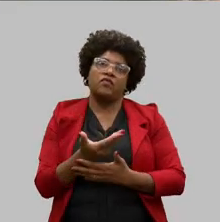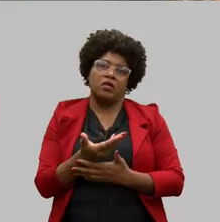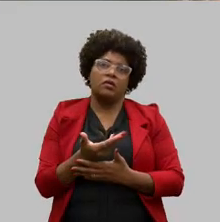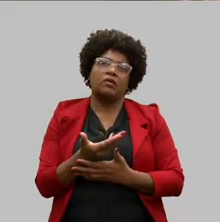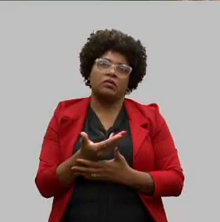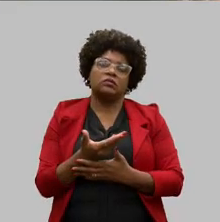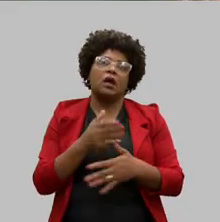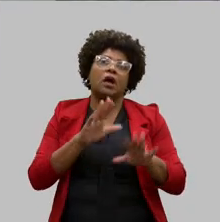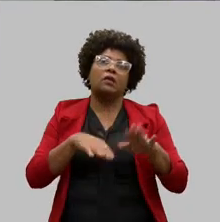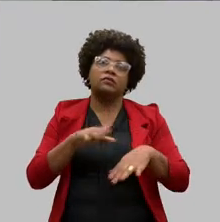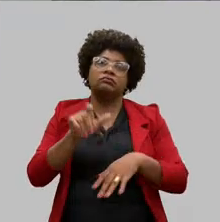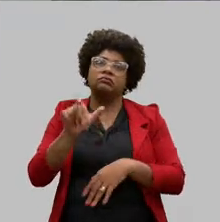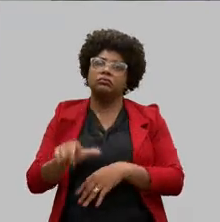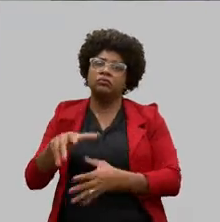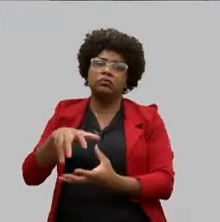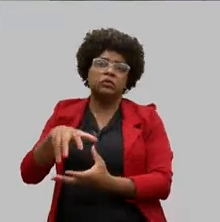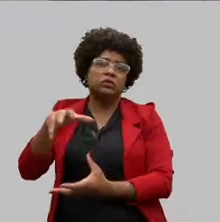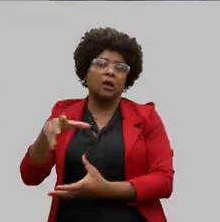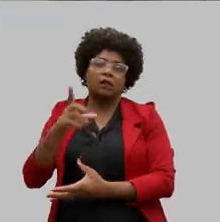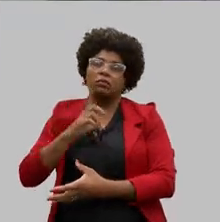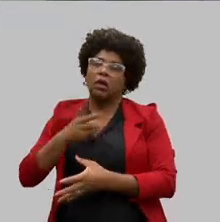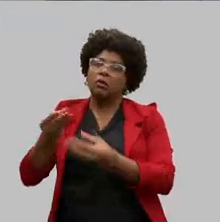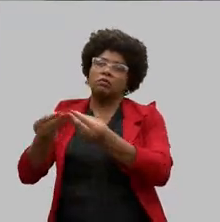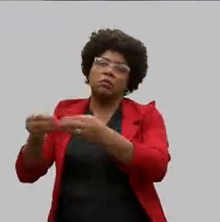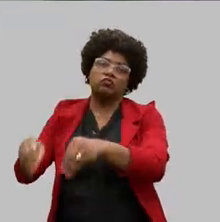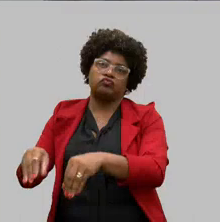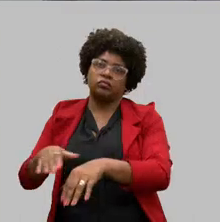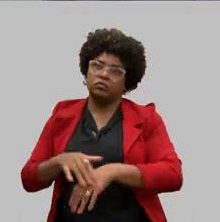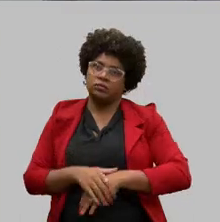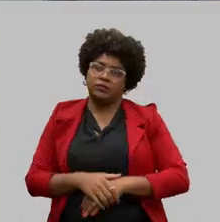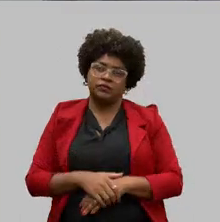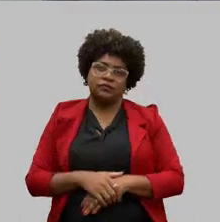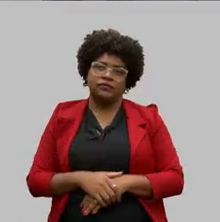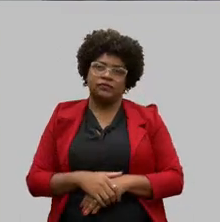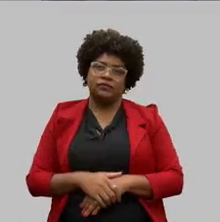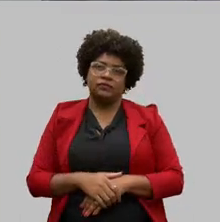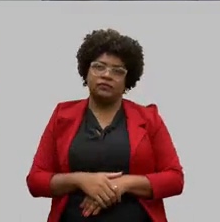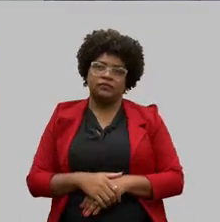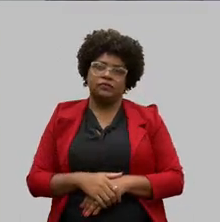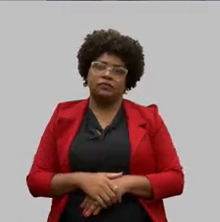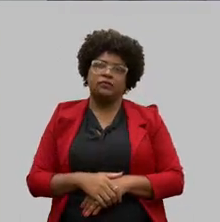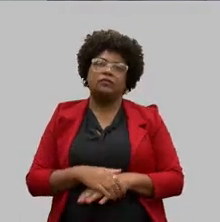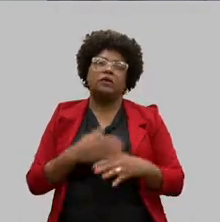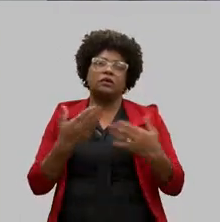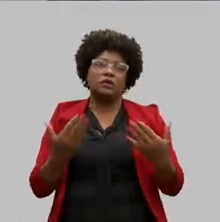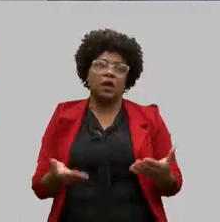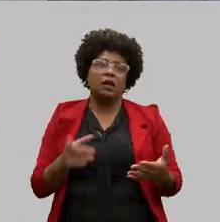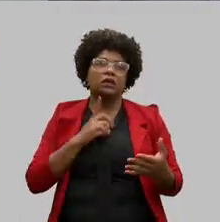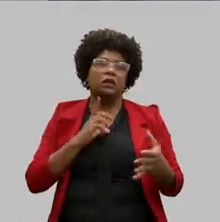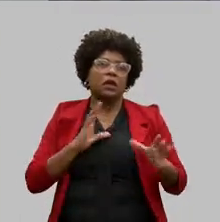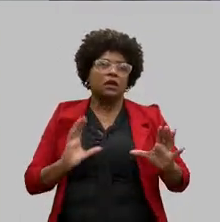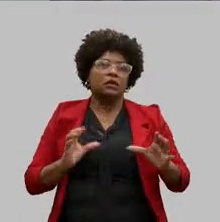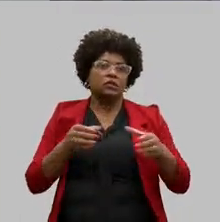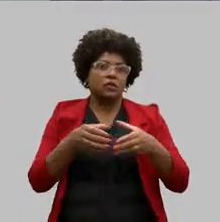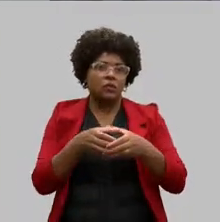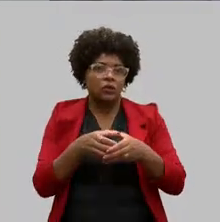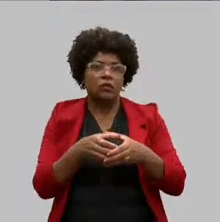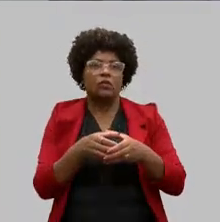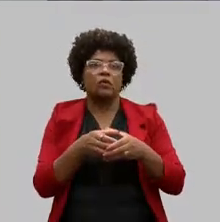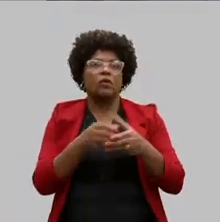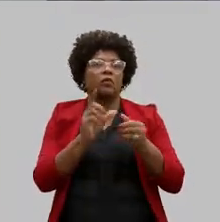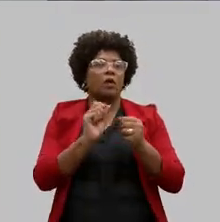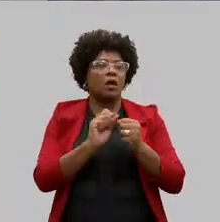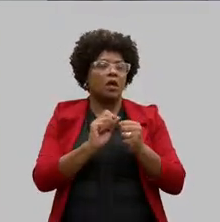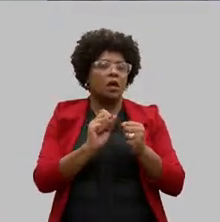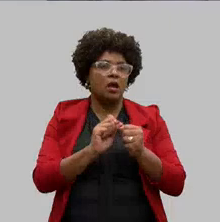esses idosos ficam totalmente no prejuízo então a gente montou essa frente essas ações justamente pra gente